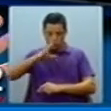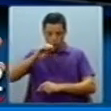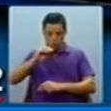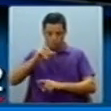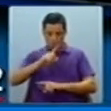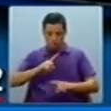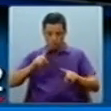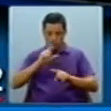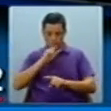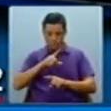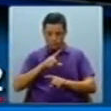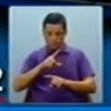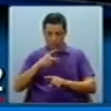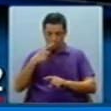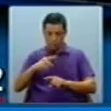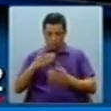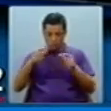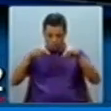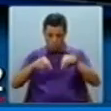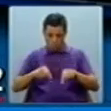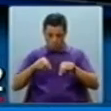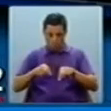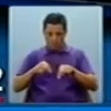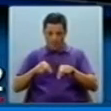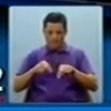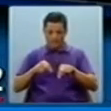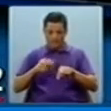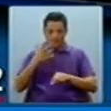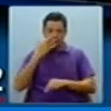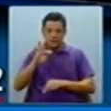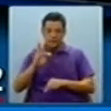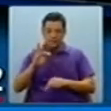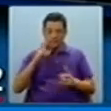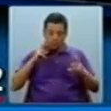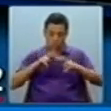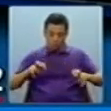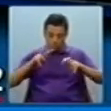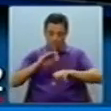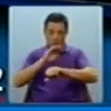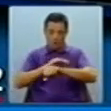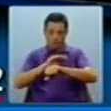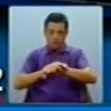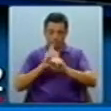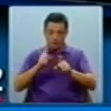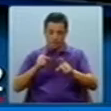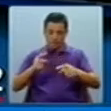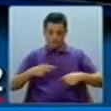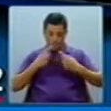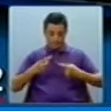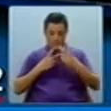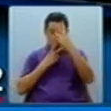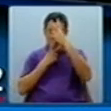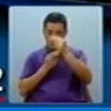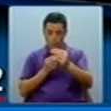poderia ter a órbita que tem hoje. Portanto, tentamos descobrir o culpado através das suas próprias luas. E